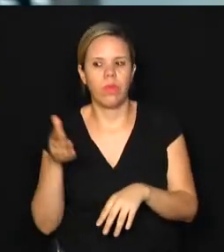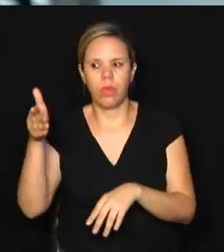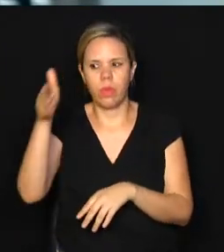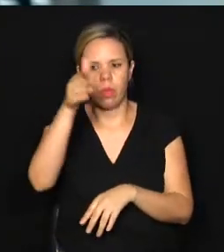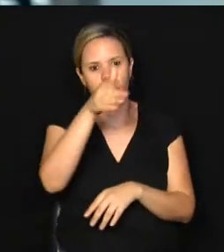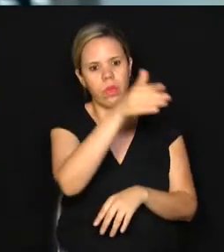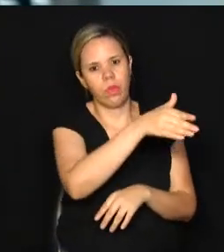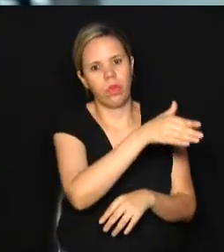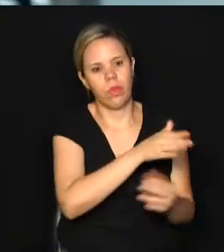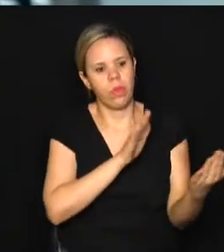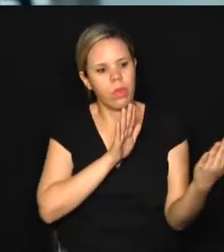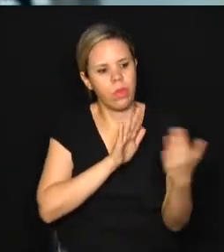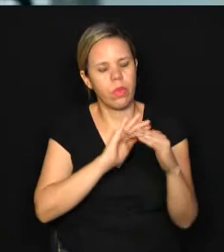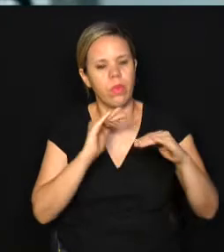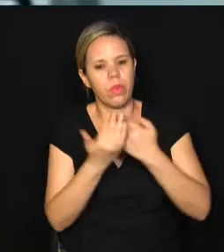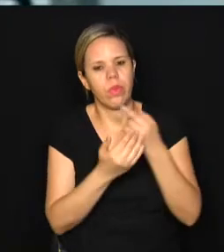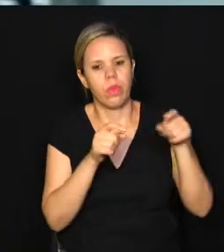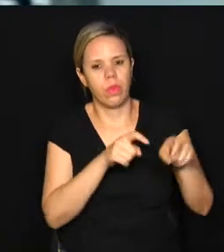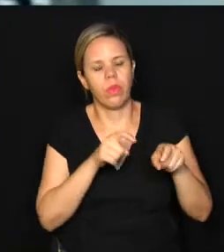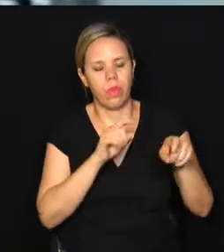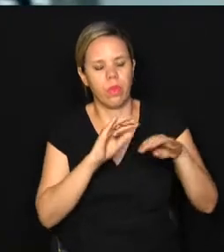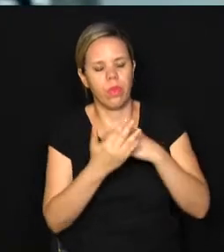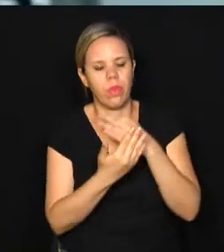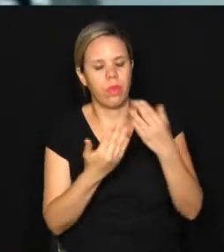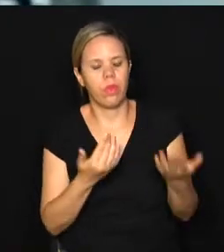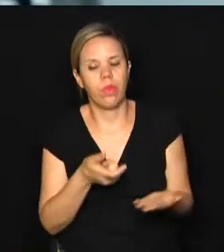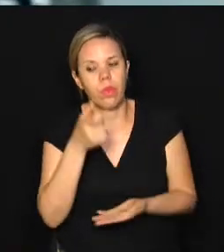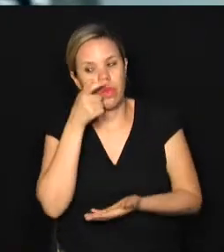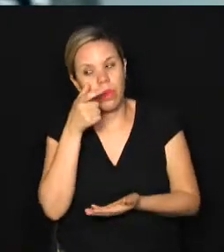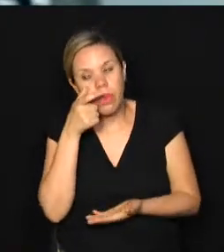pela Santa Inês, pela Fazenda Espírito Santo e tal,